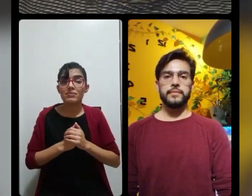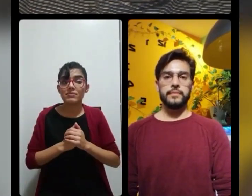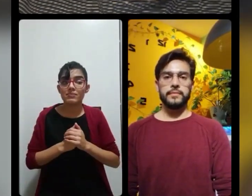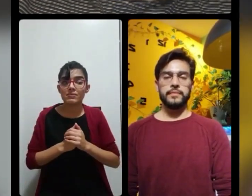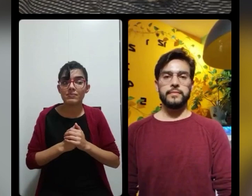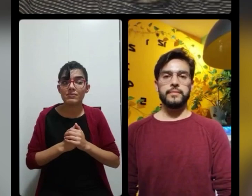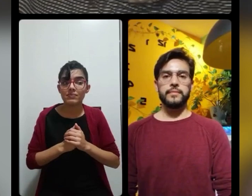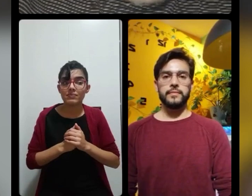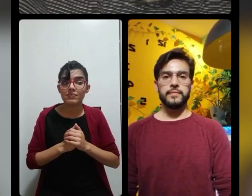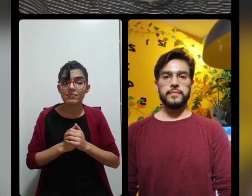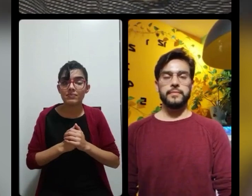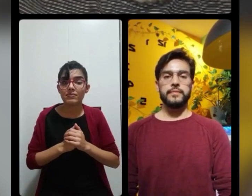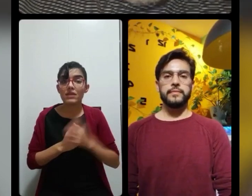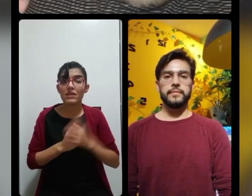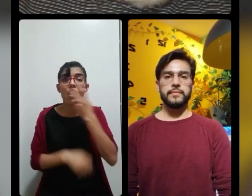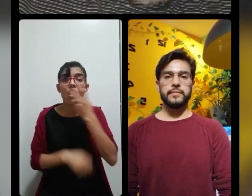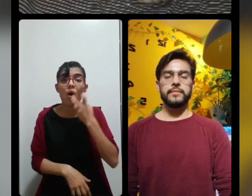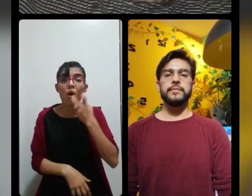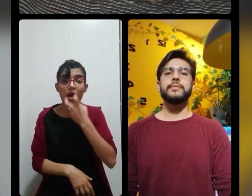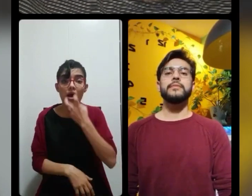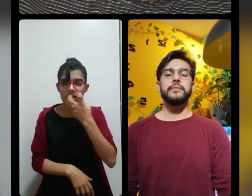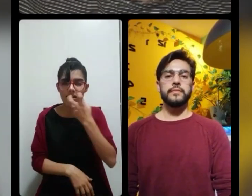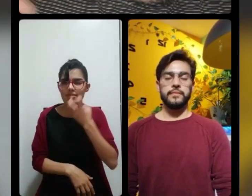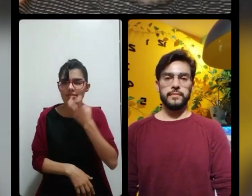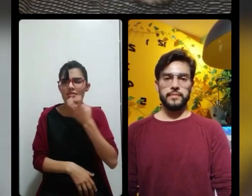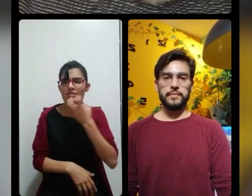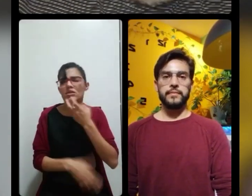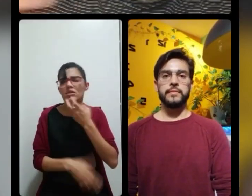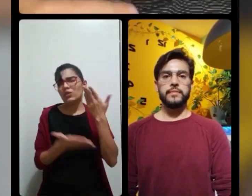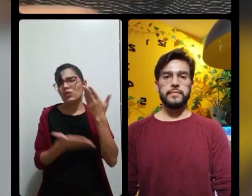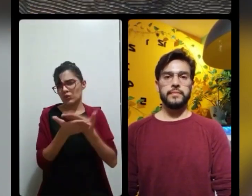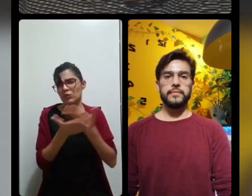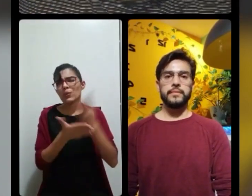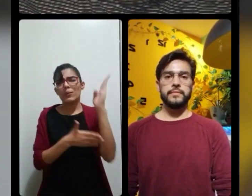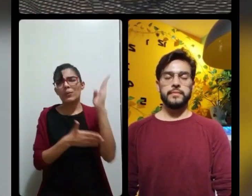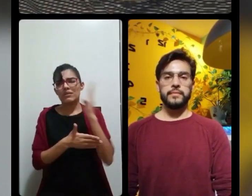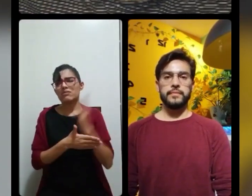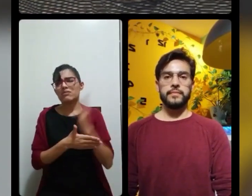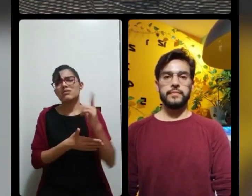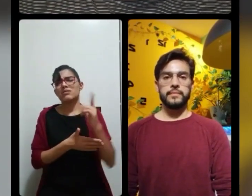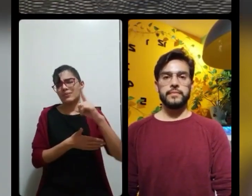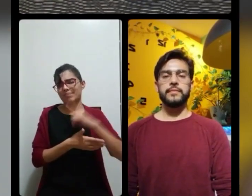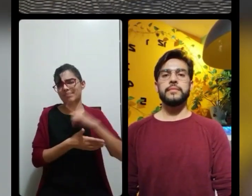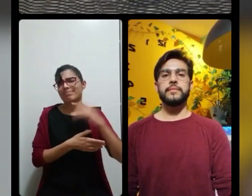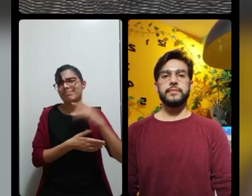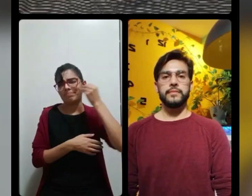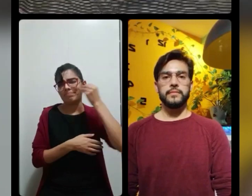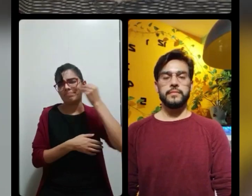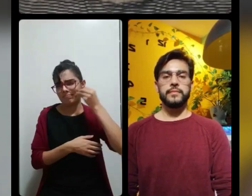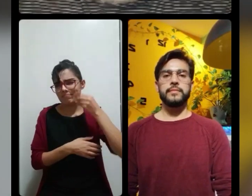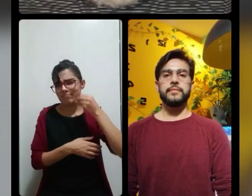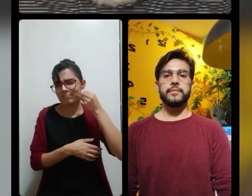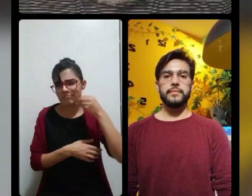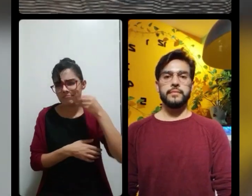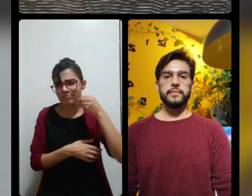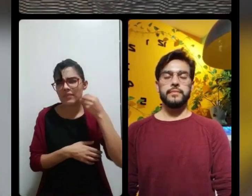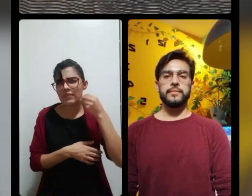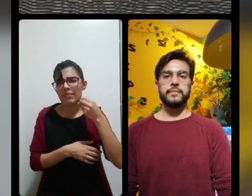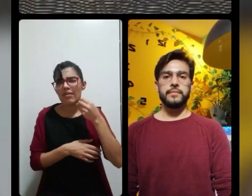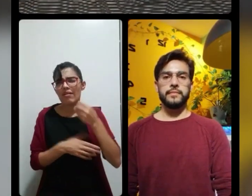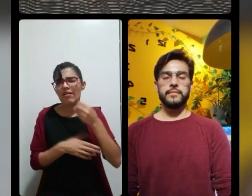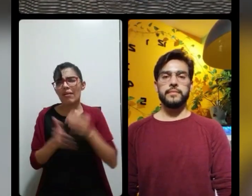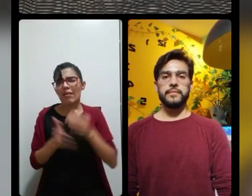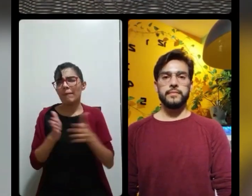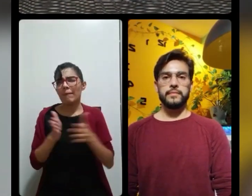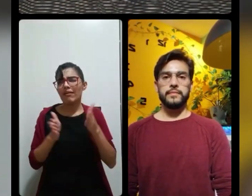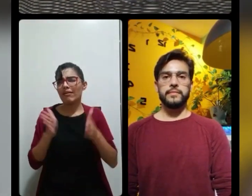tivesse estudos no Brasil, desde Capistrano de Abreu, todo o movimento folclorista, desde 22, naquele processo de